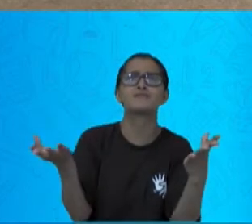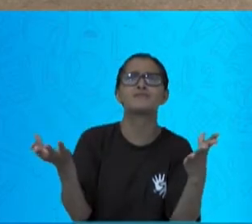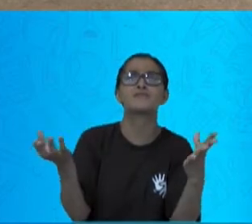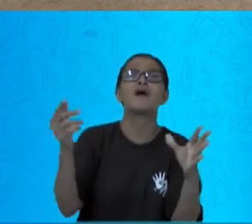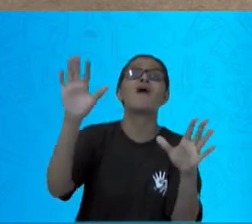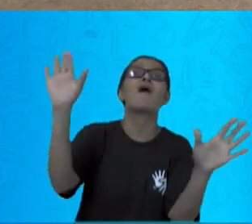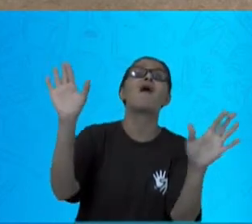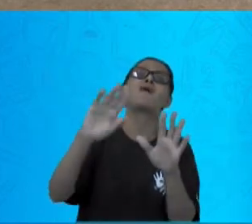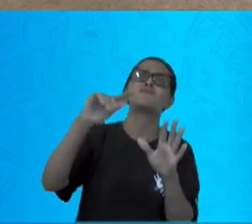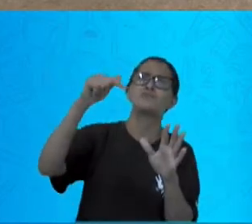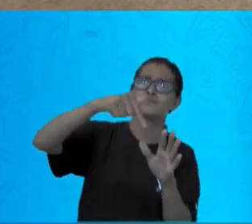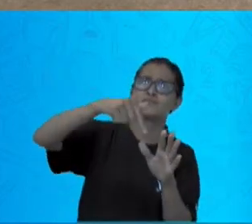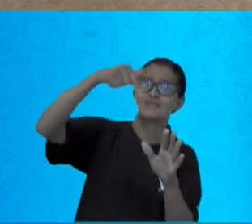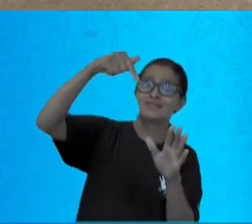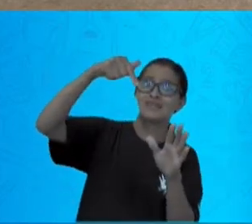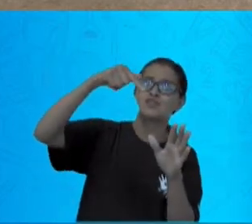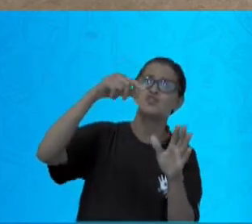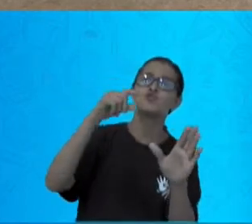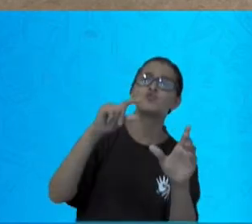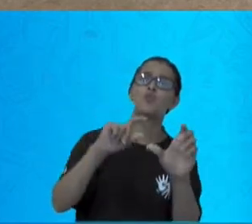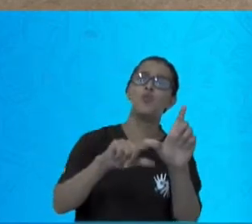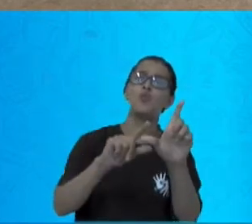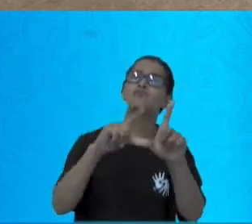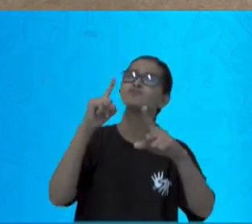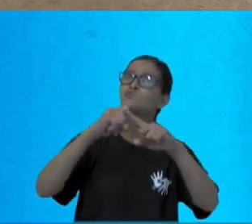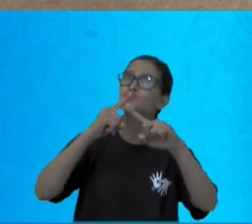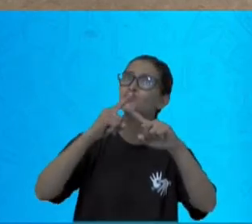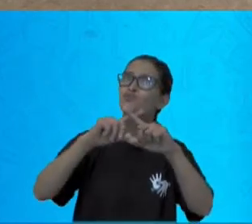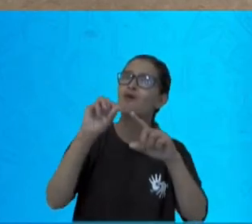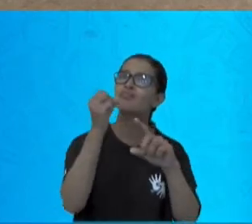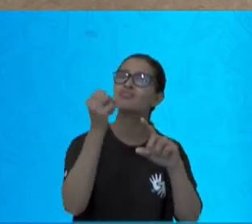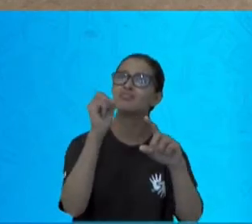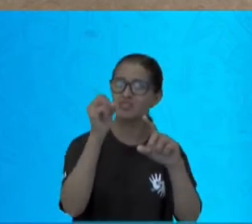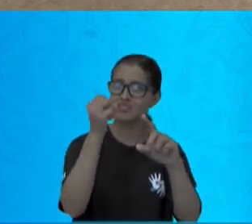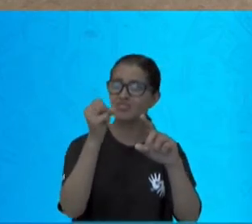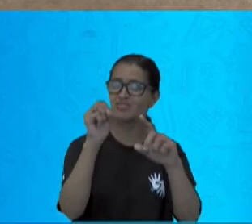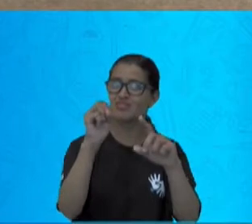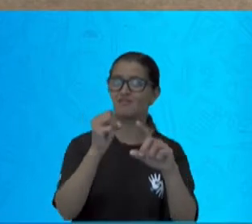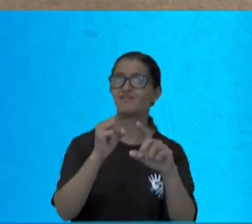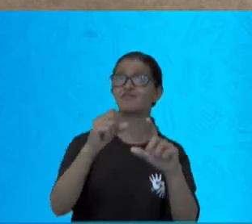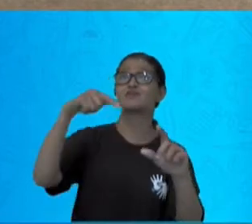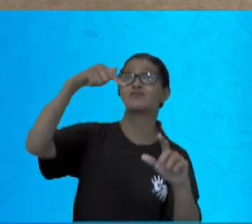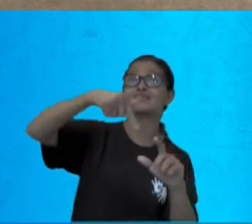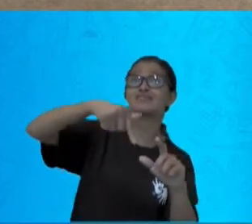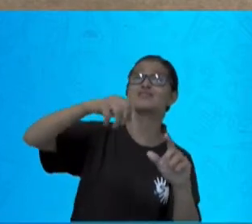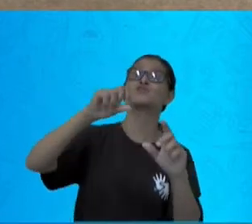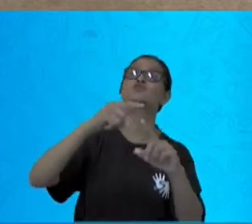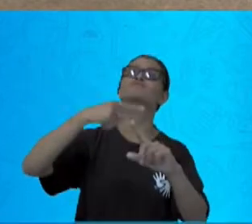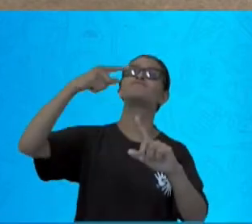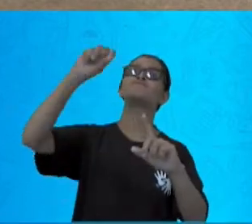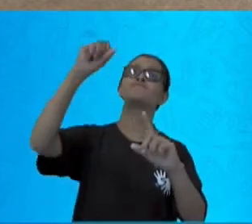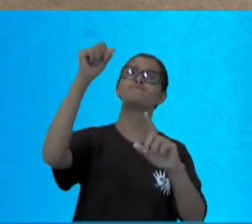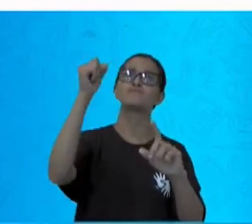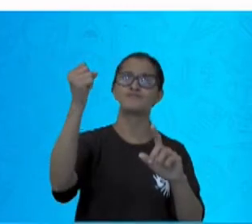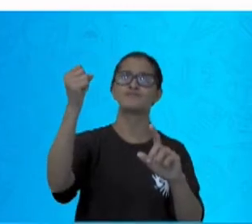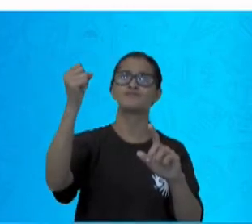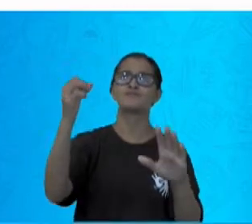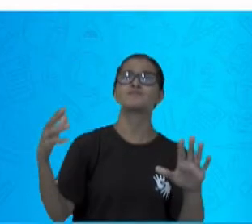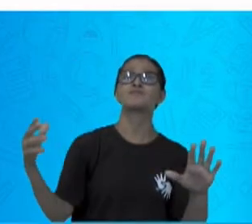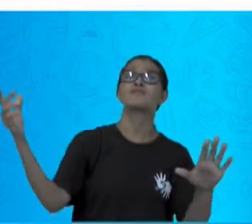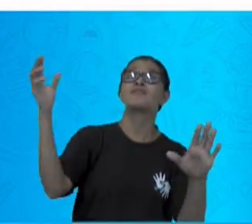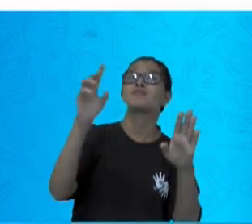ele representa um número, então eu vou ter esse número 5 vezes. Então eu vou ter A elevado